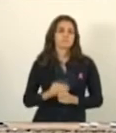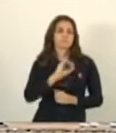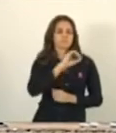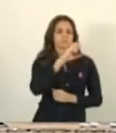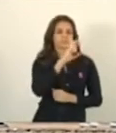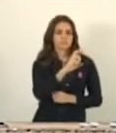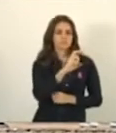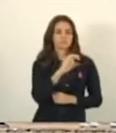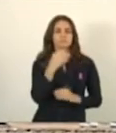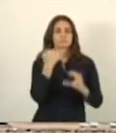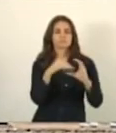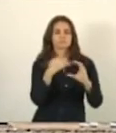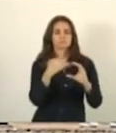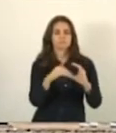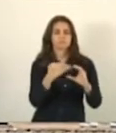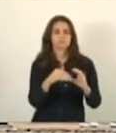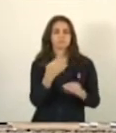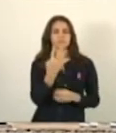05, mensagem